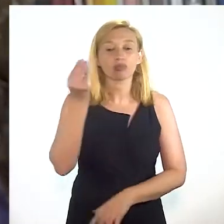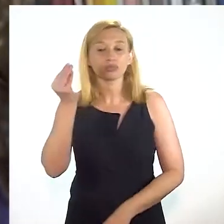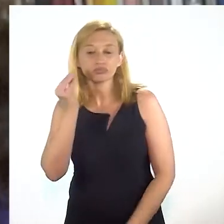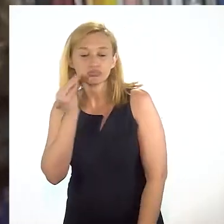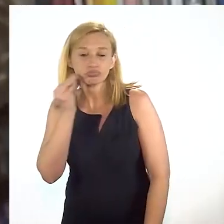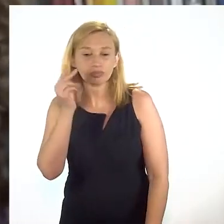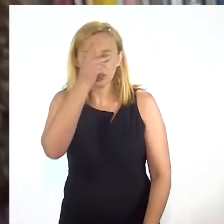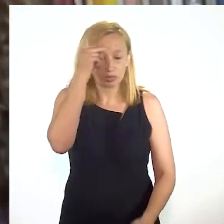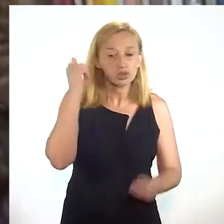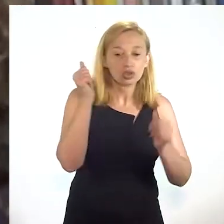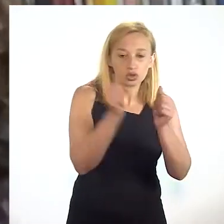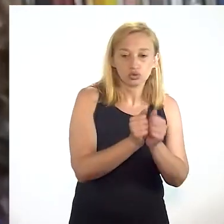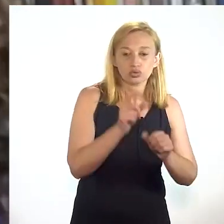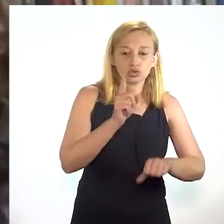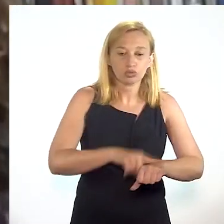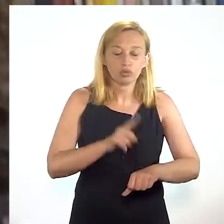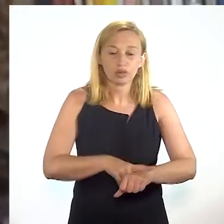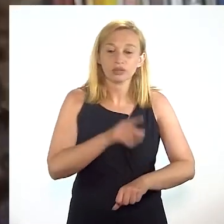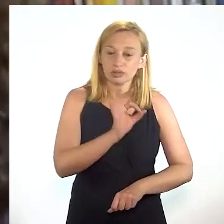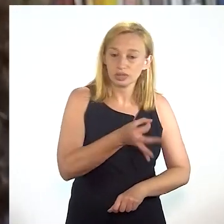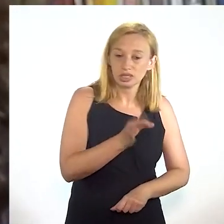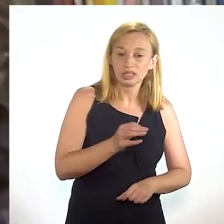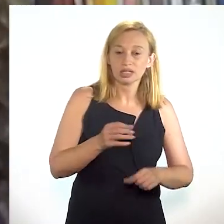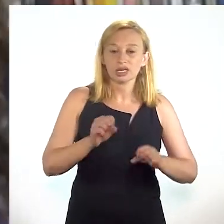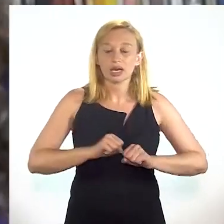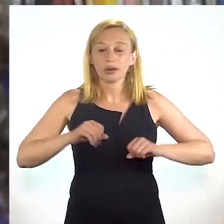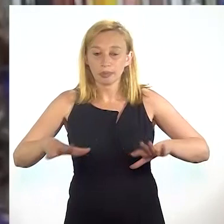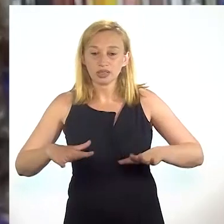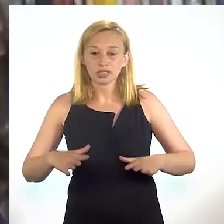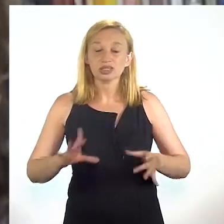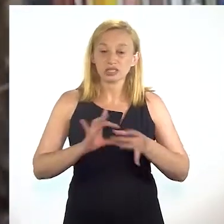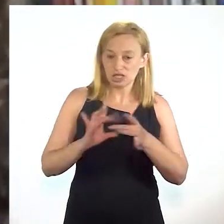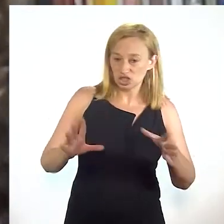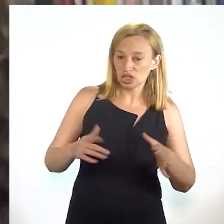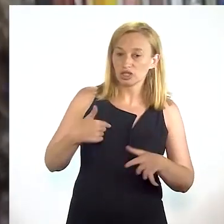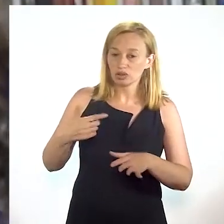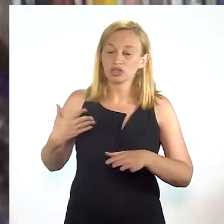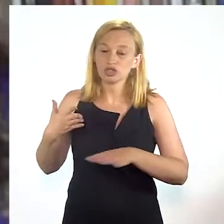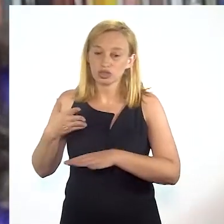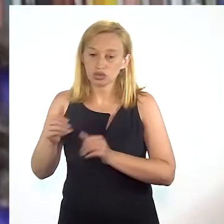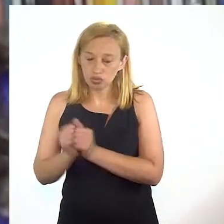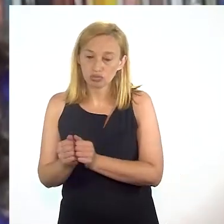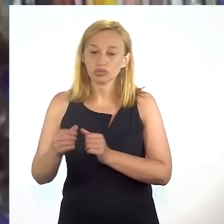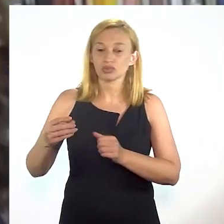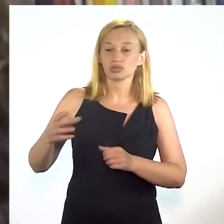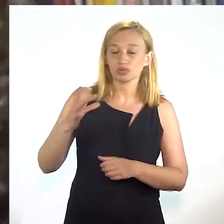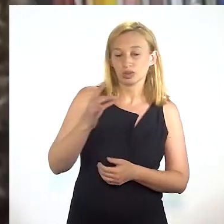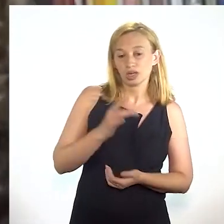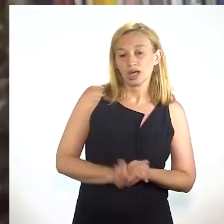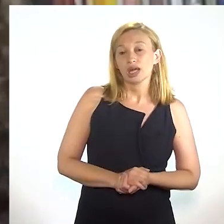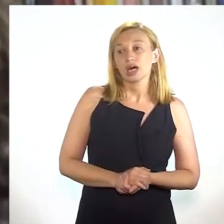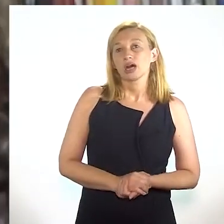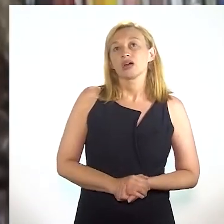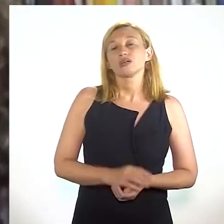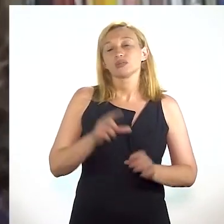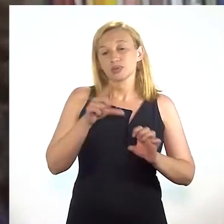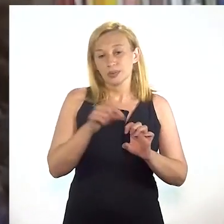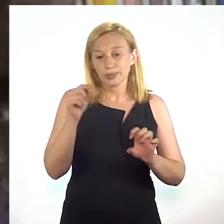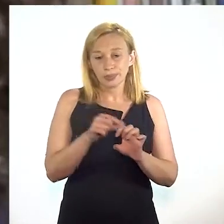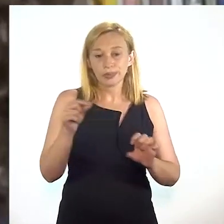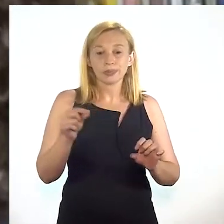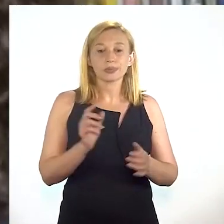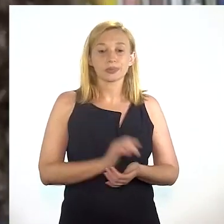gente, nesse espaço que cria oportunidades para as pessoas estarem juntas no momento em que a pandemia não permitia a gente ficar